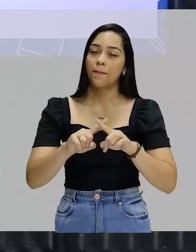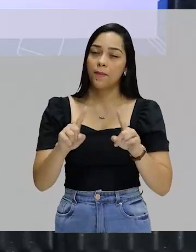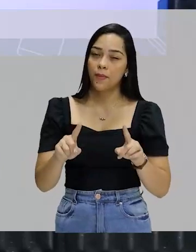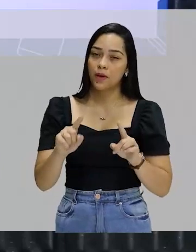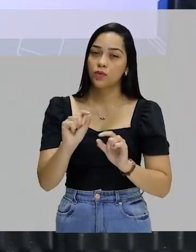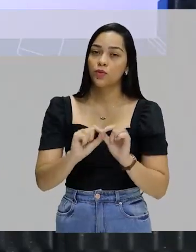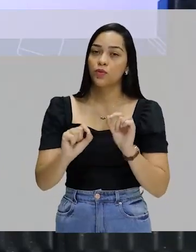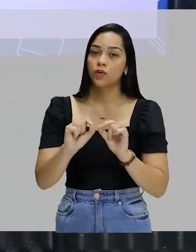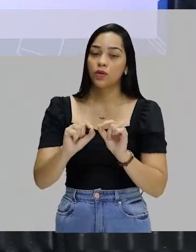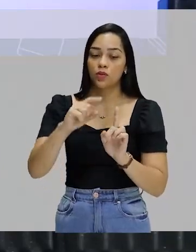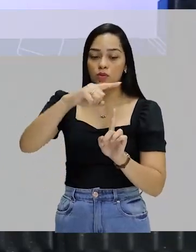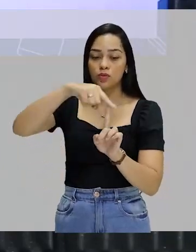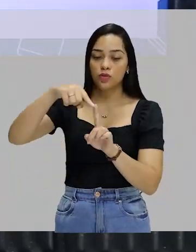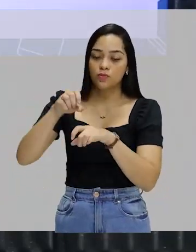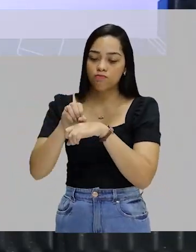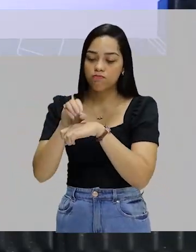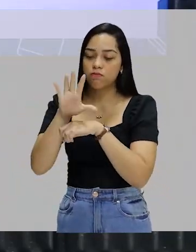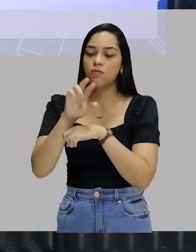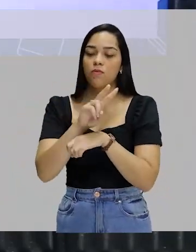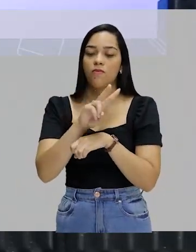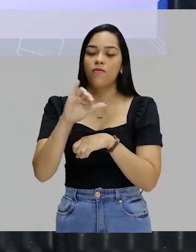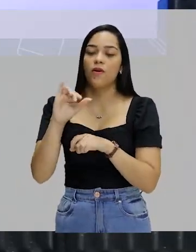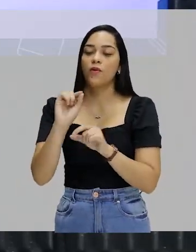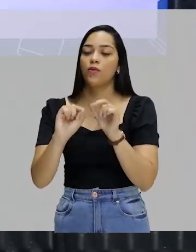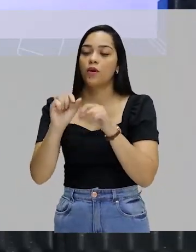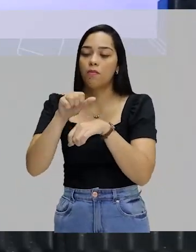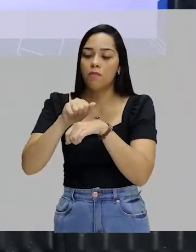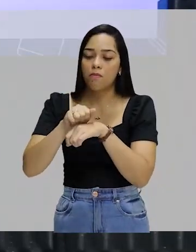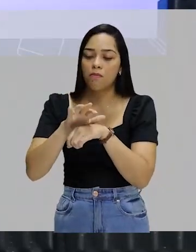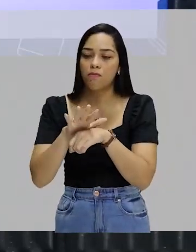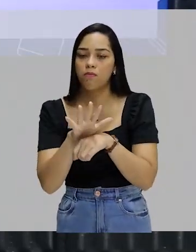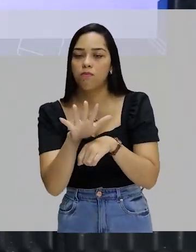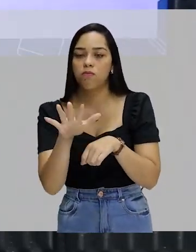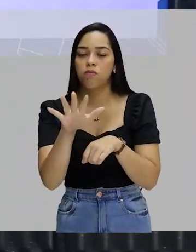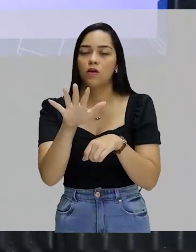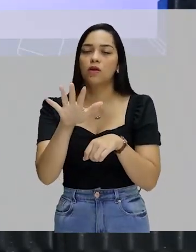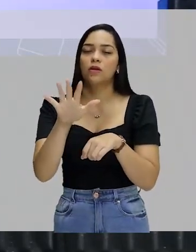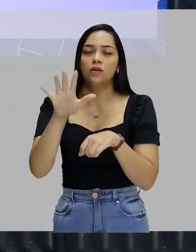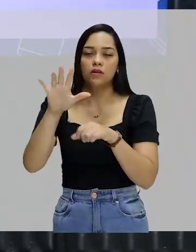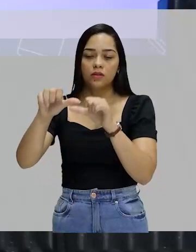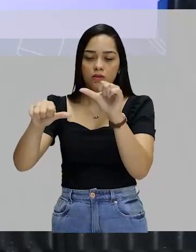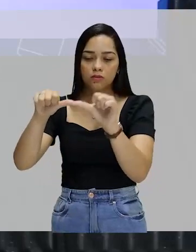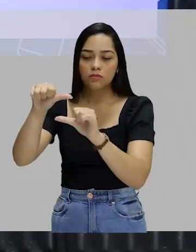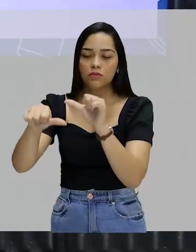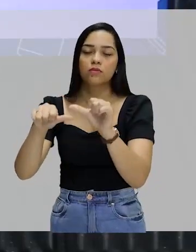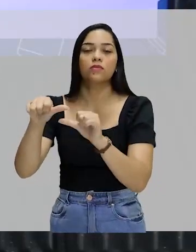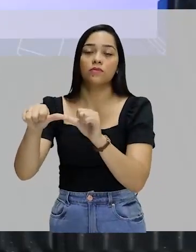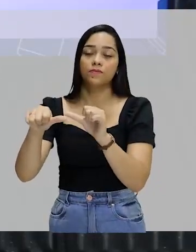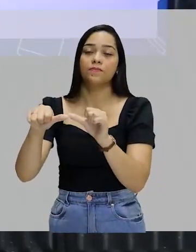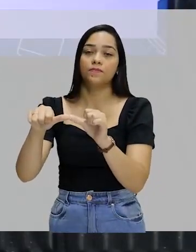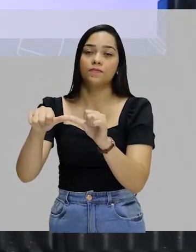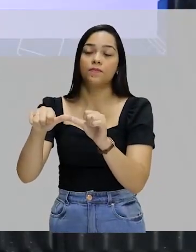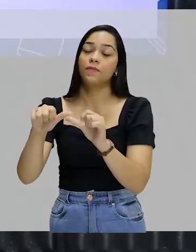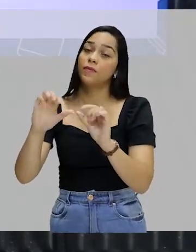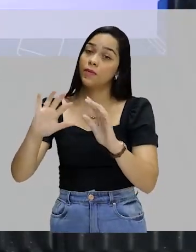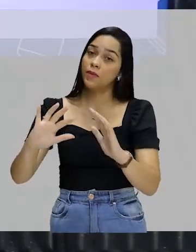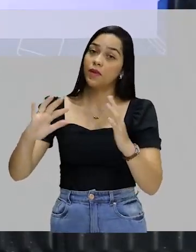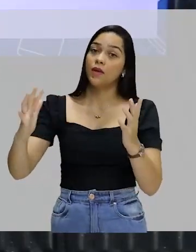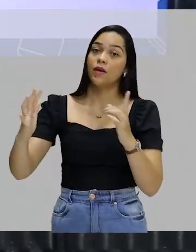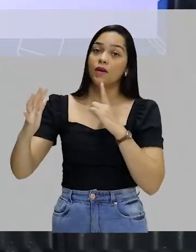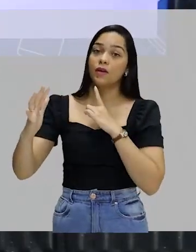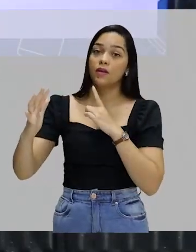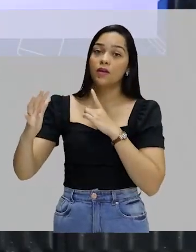elementos radioativos, eles vão estar emitindo essa radiação, sofrendo essa transmutação, que no caso será